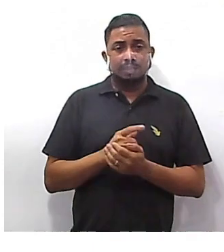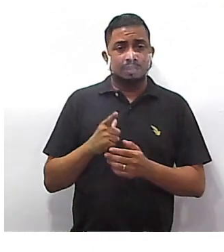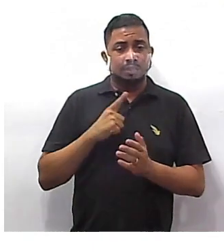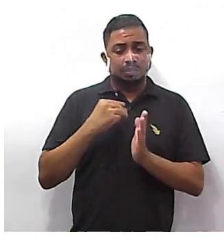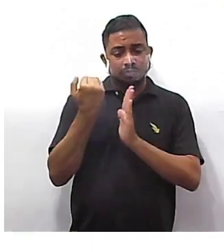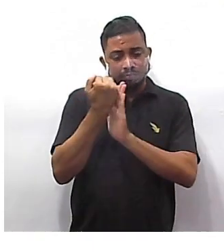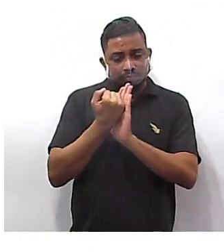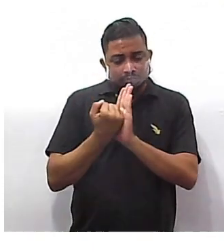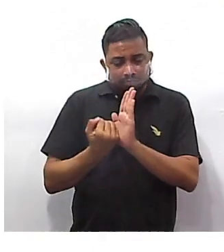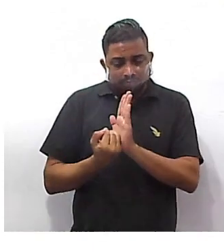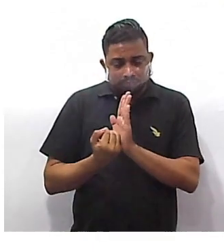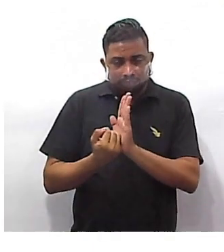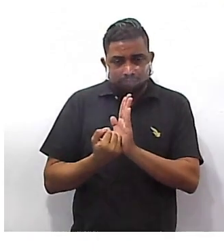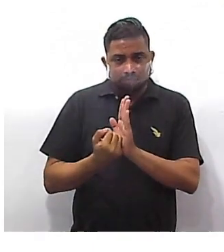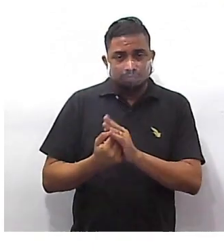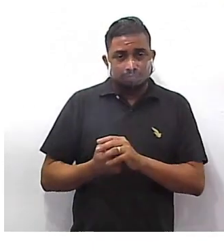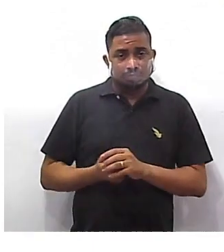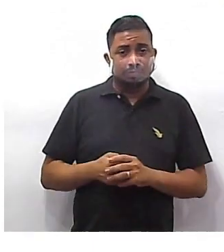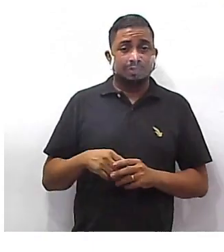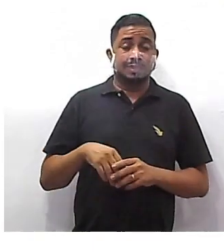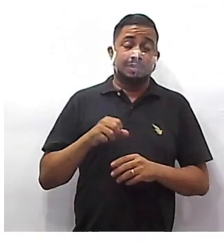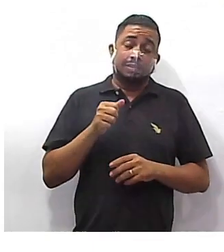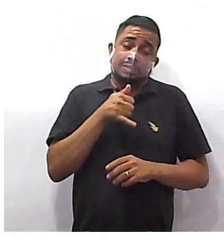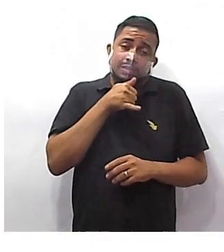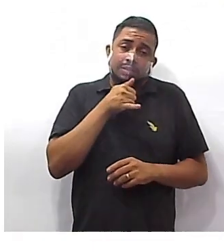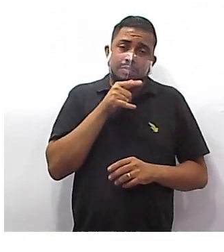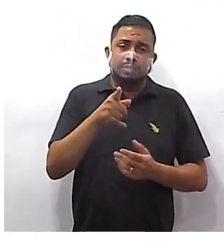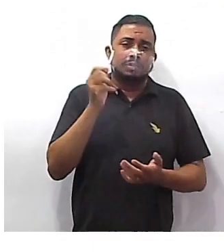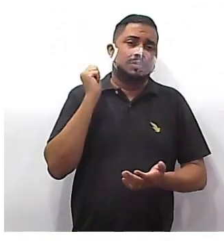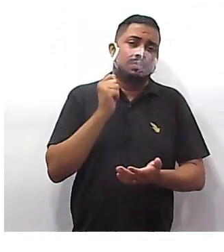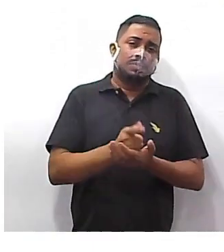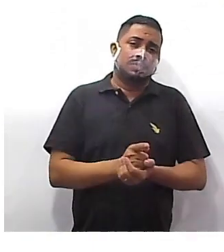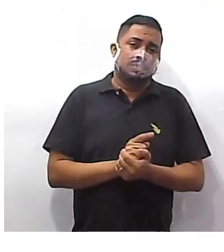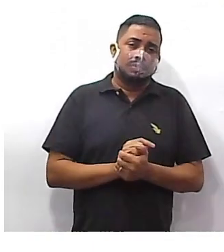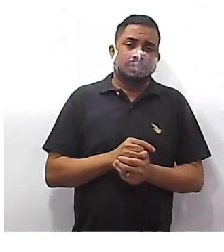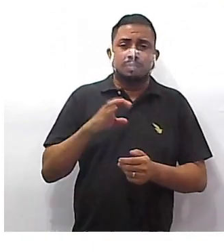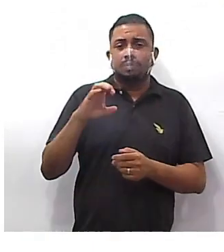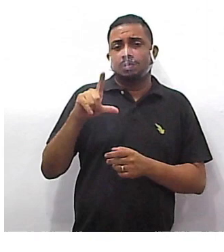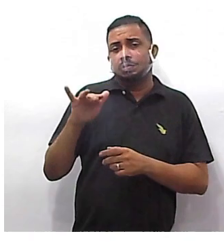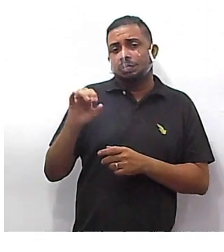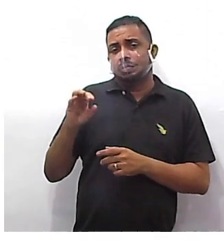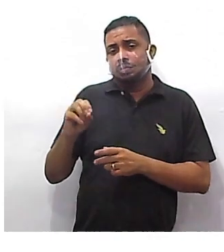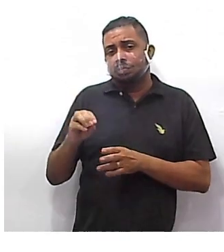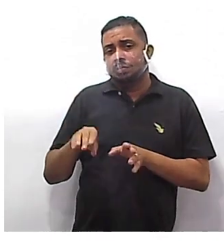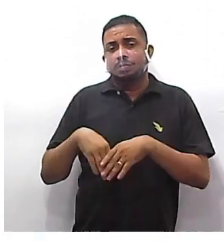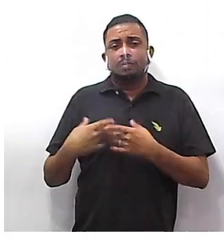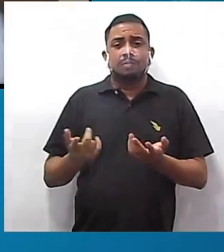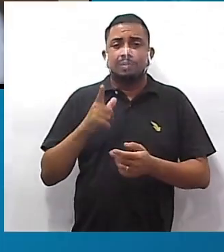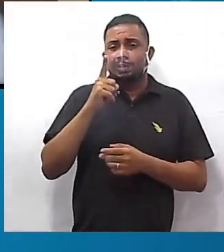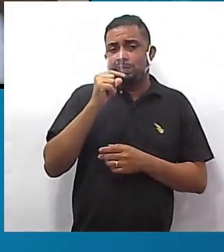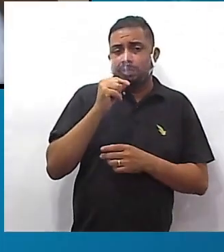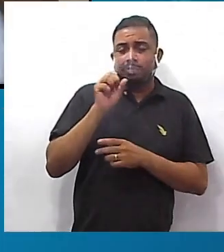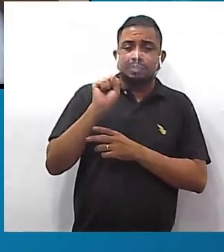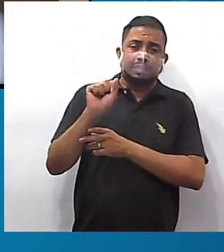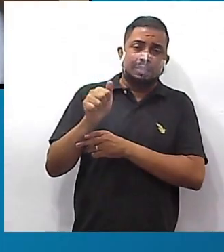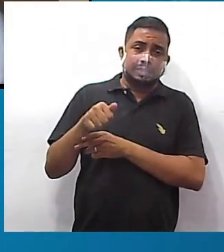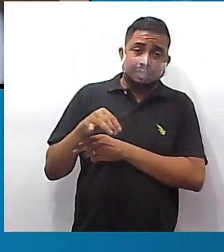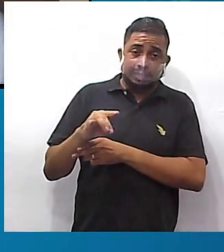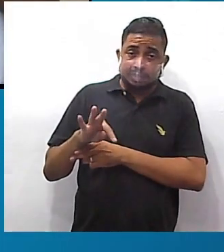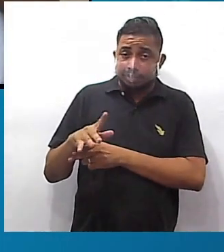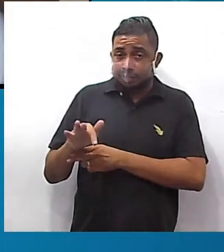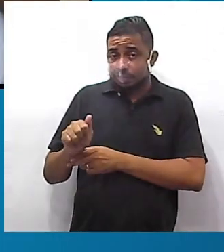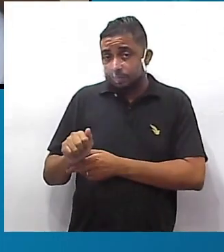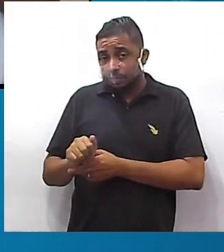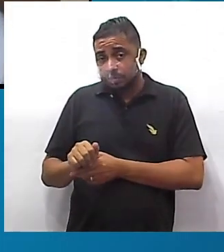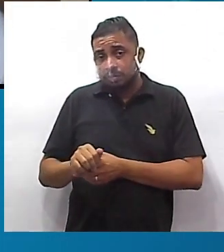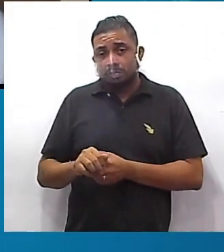do fabricante. Isto é, se você compra, por exemplo, cloro ou água sanitária, né,